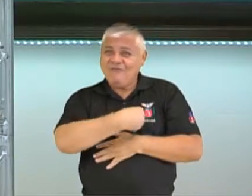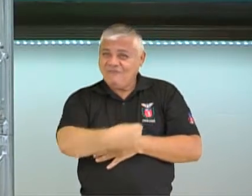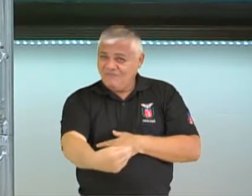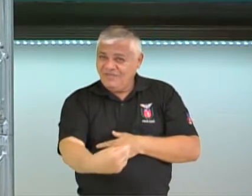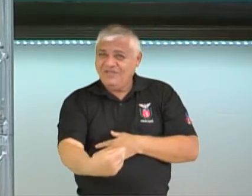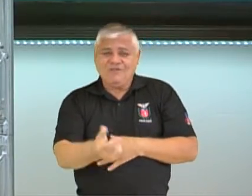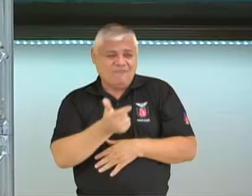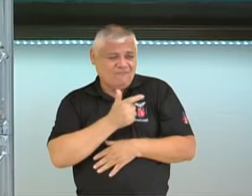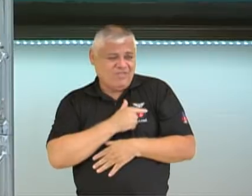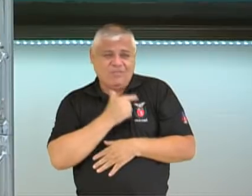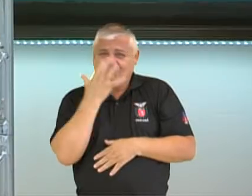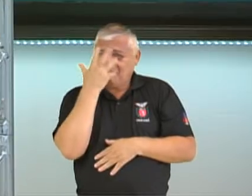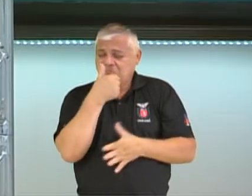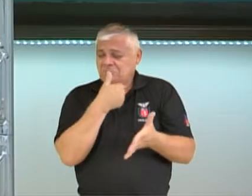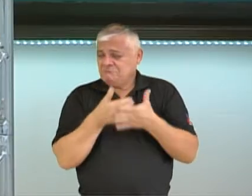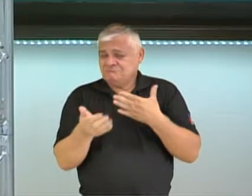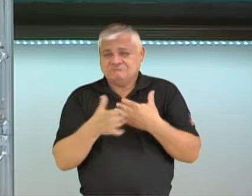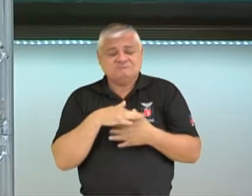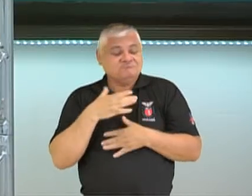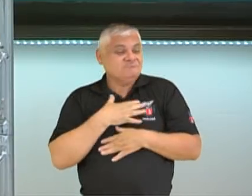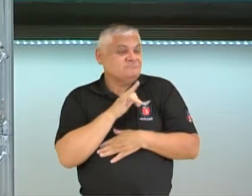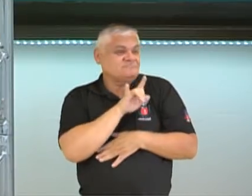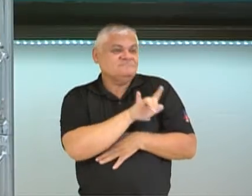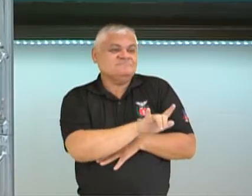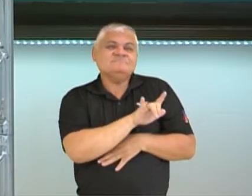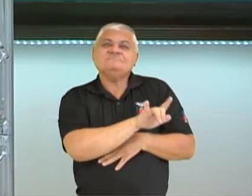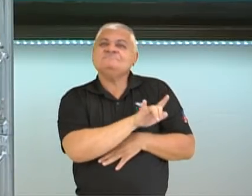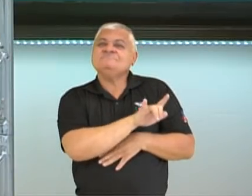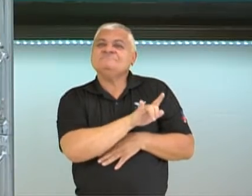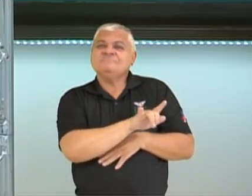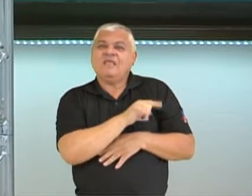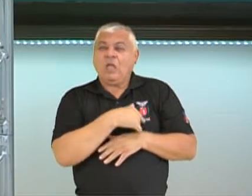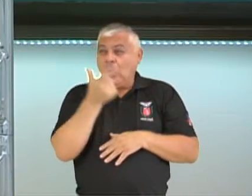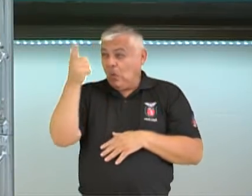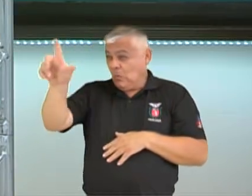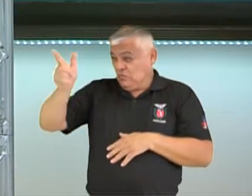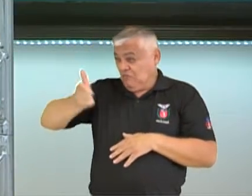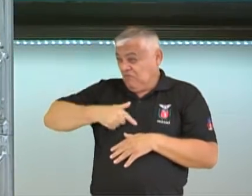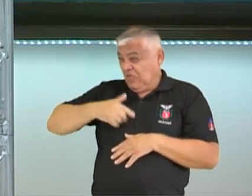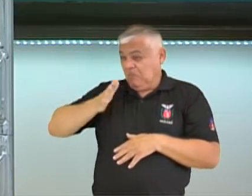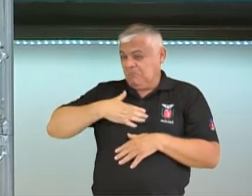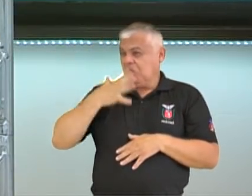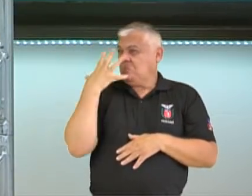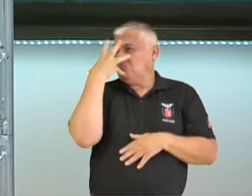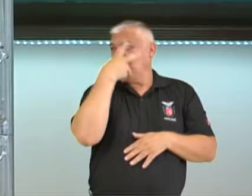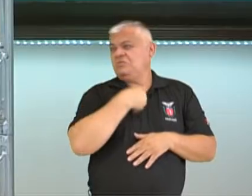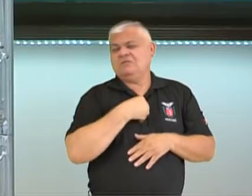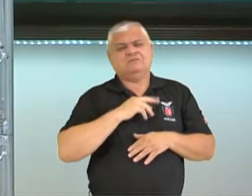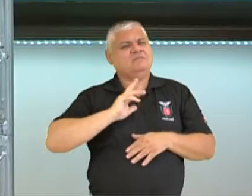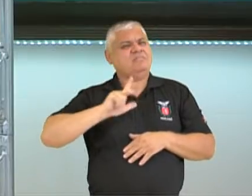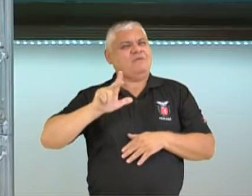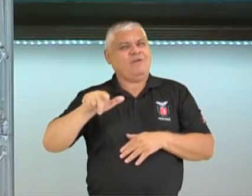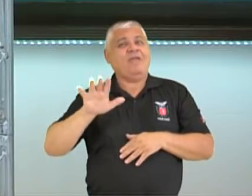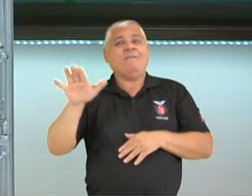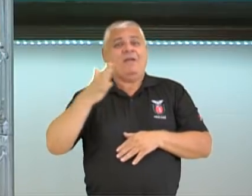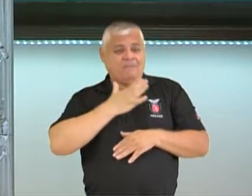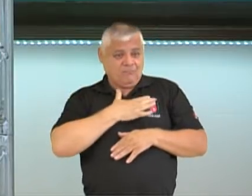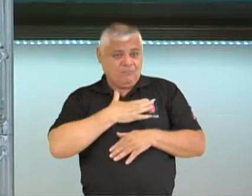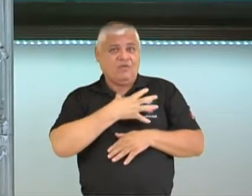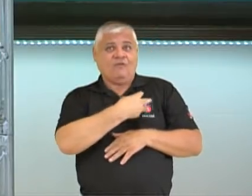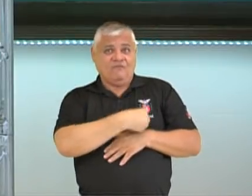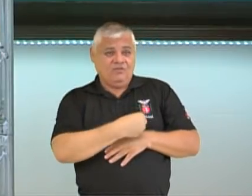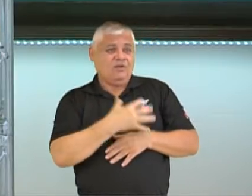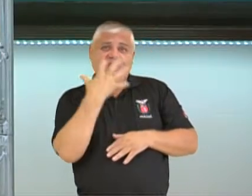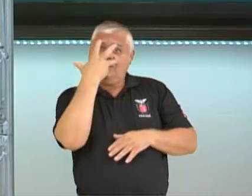da gente, não é? É claro que a gente não quer dizer que os filhos dos outros são feios, não. Mas os da gente, a gente acha lindo,